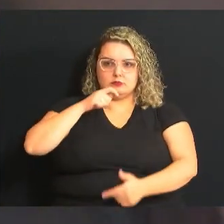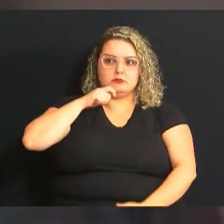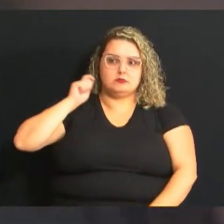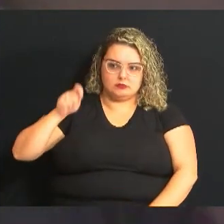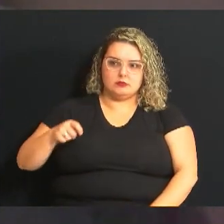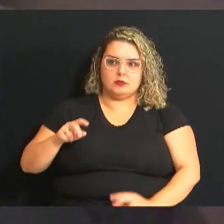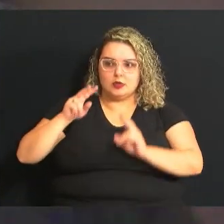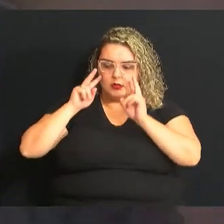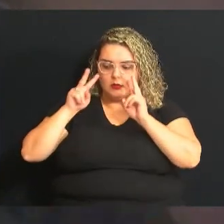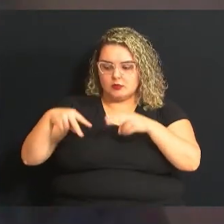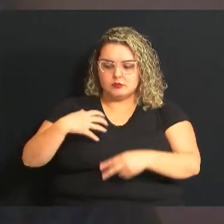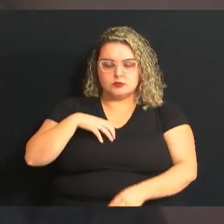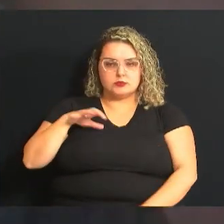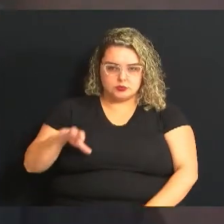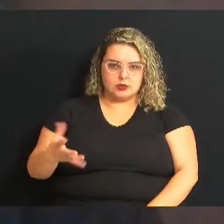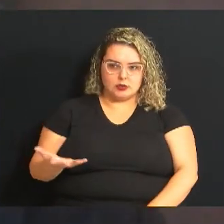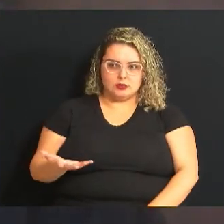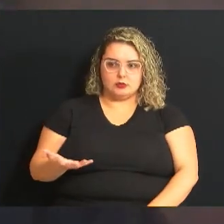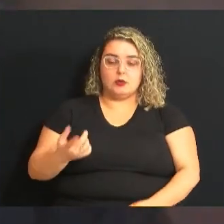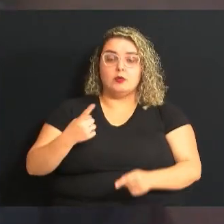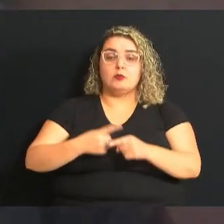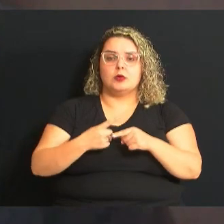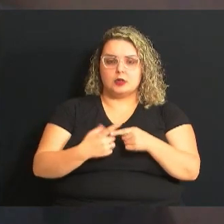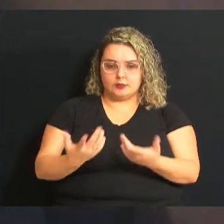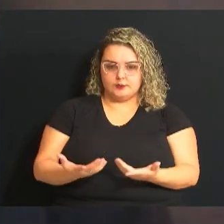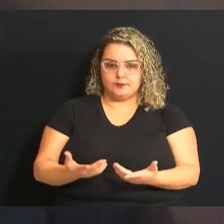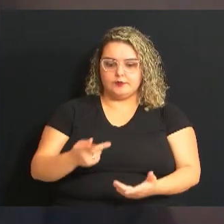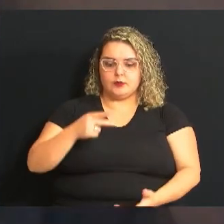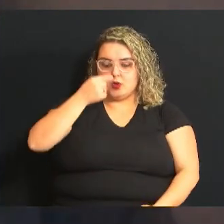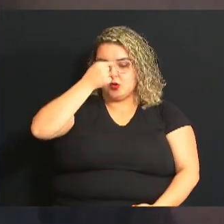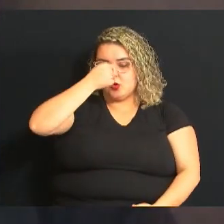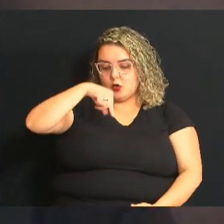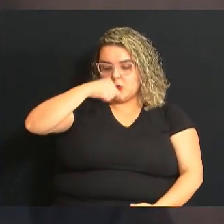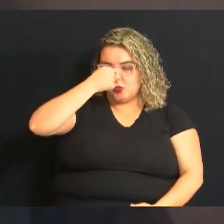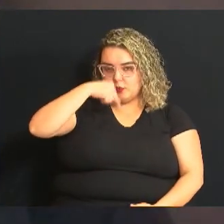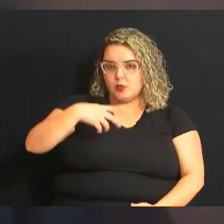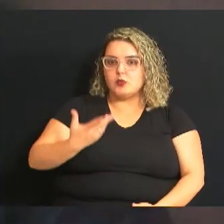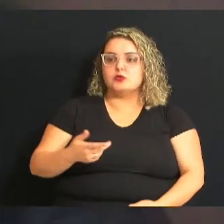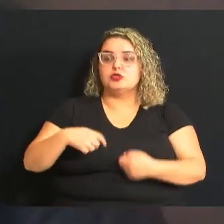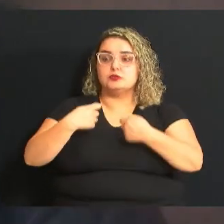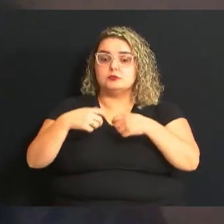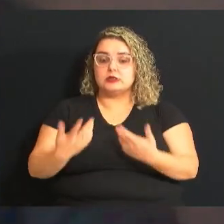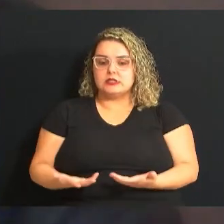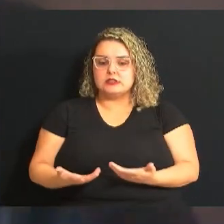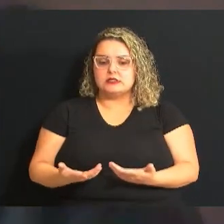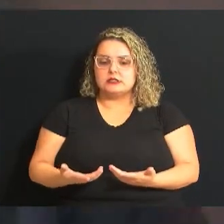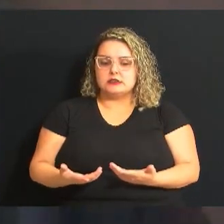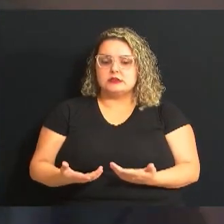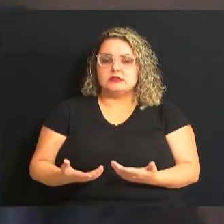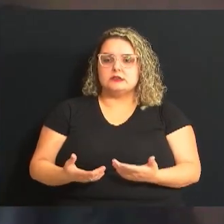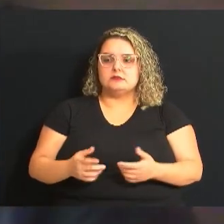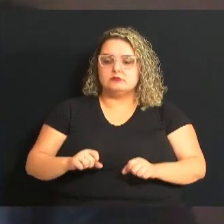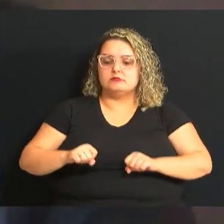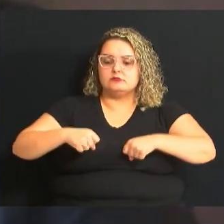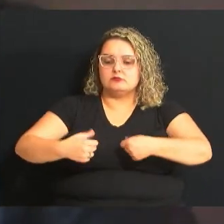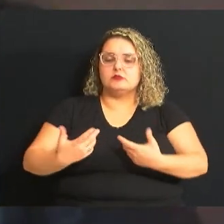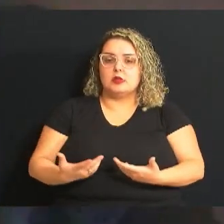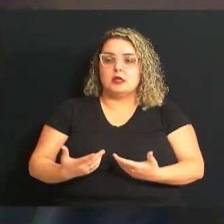que ser responsabilidade de todos nós educadores e não só do professor de português.